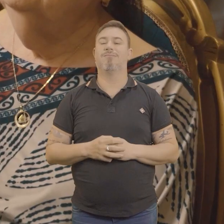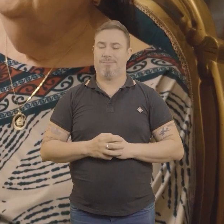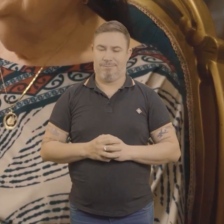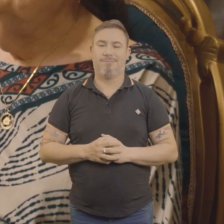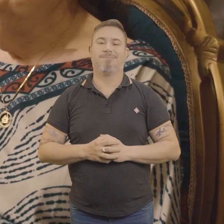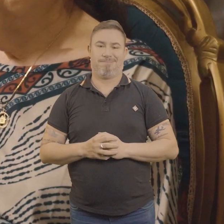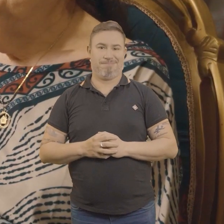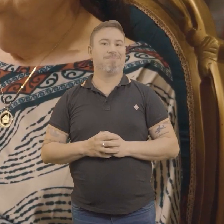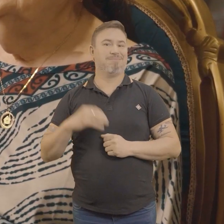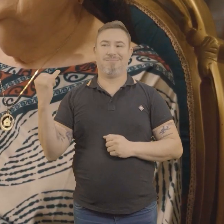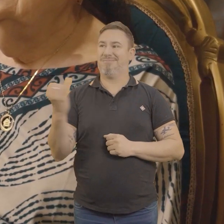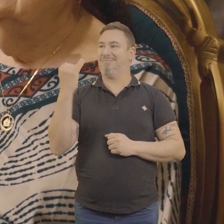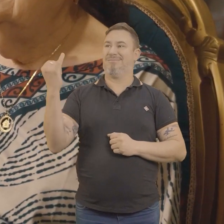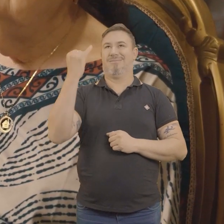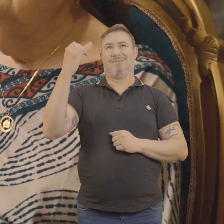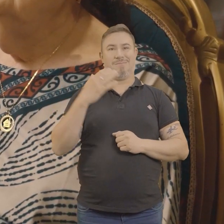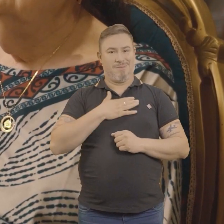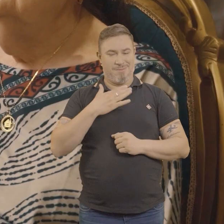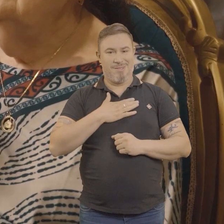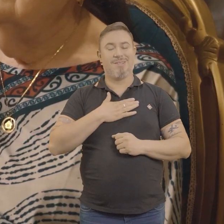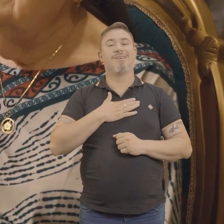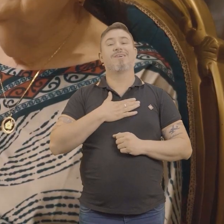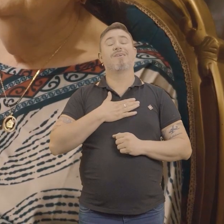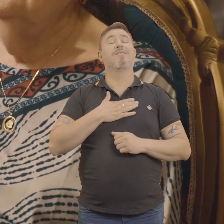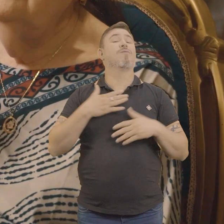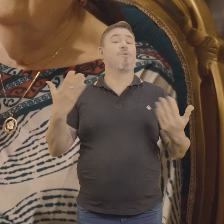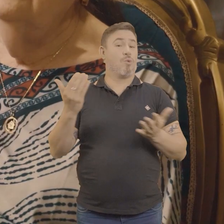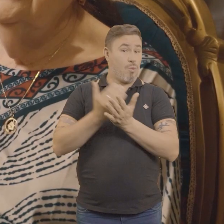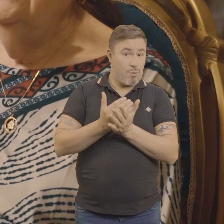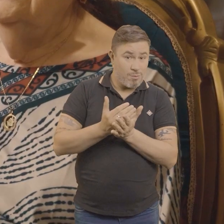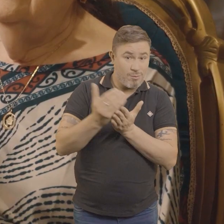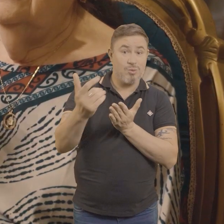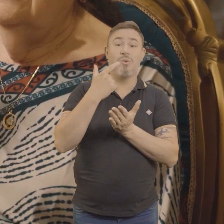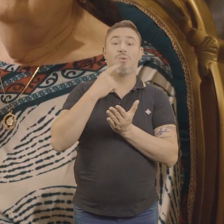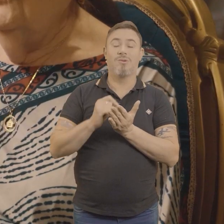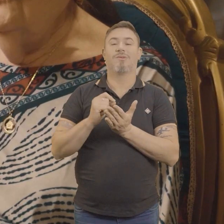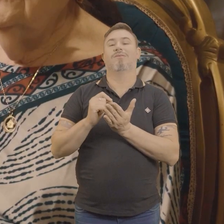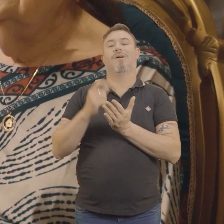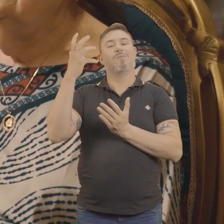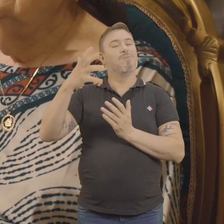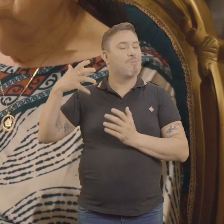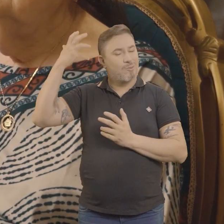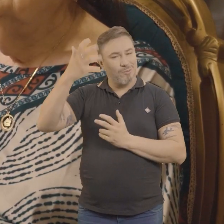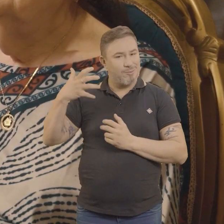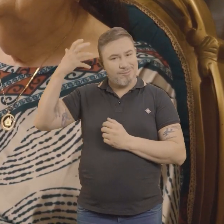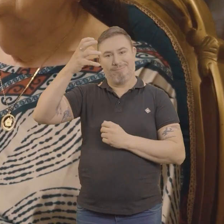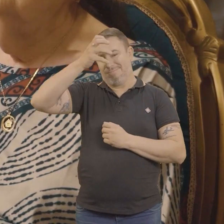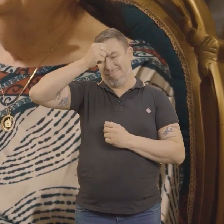muito importante para mim, porque lá foi quando eu comecei mesmo a desenvolver a música